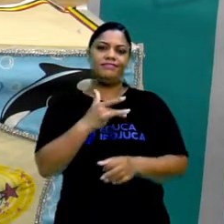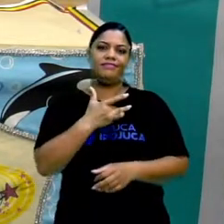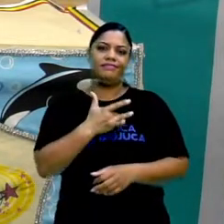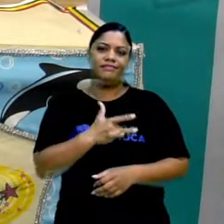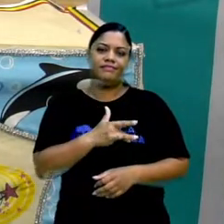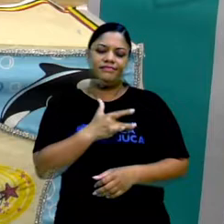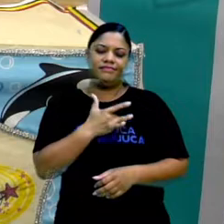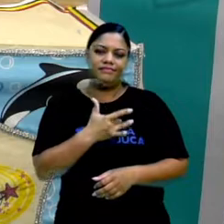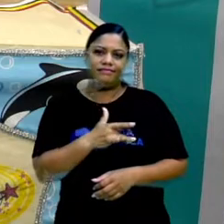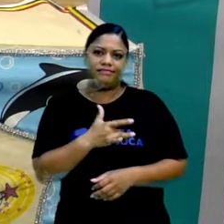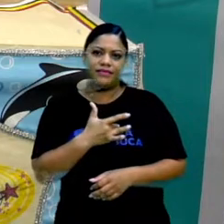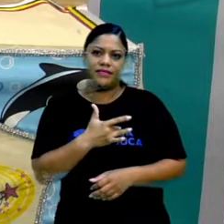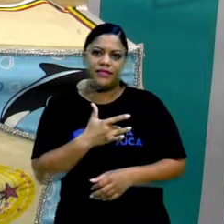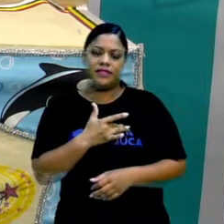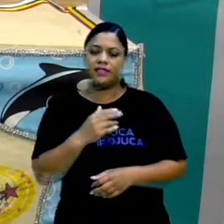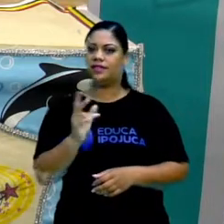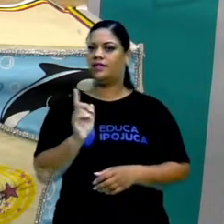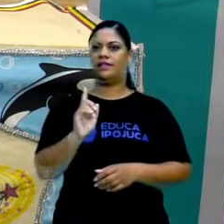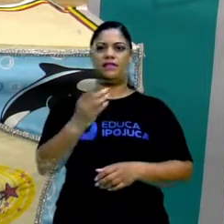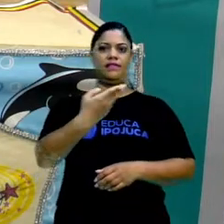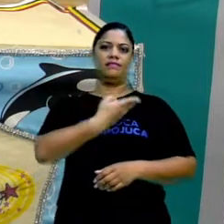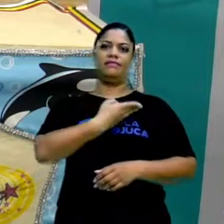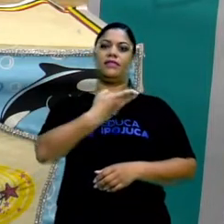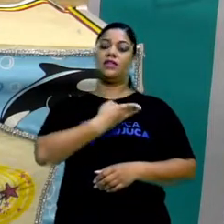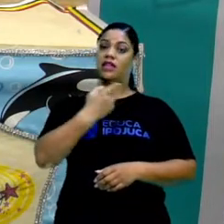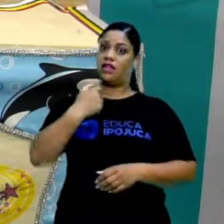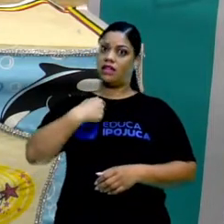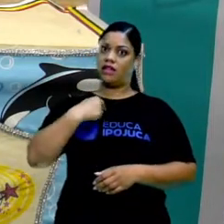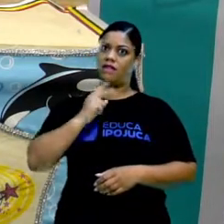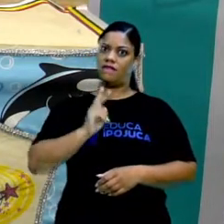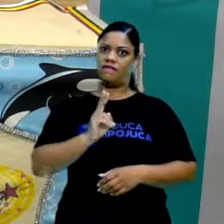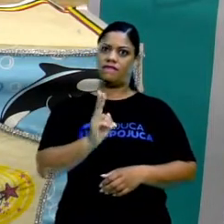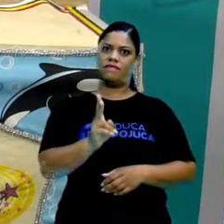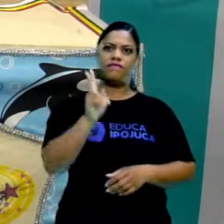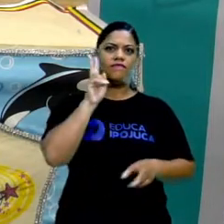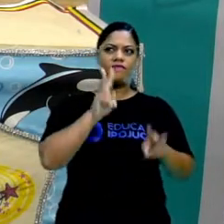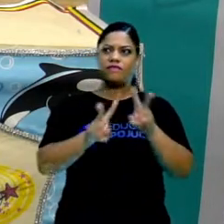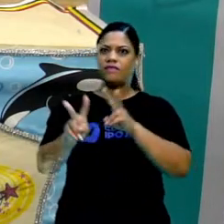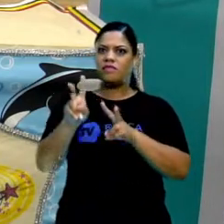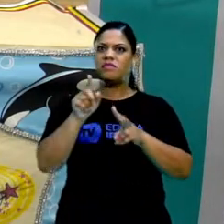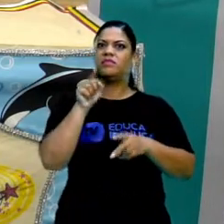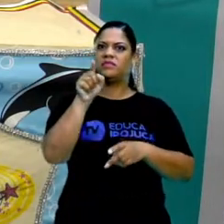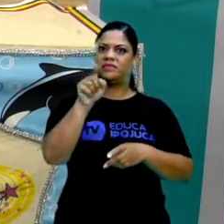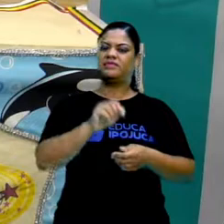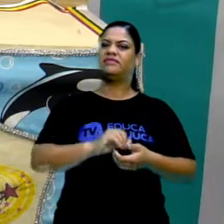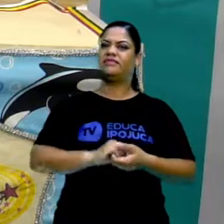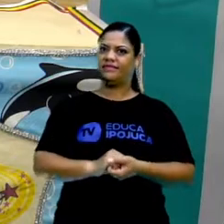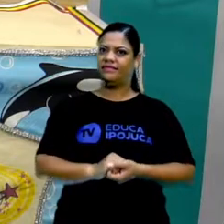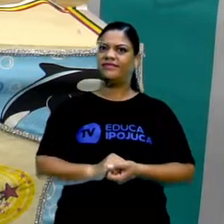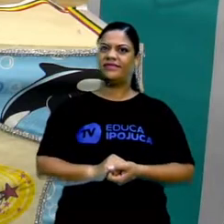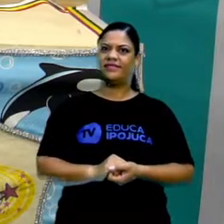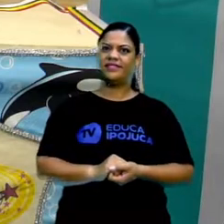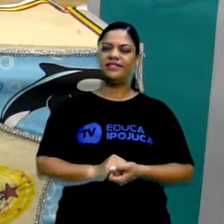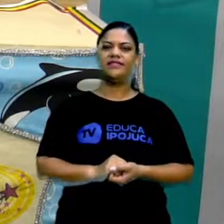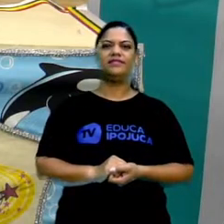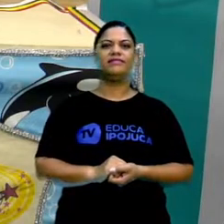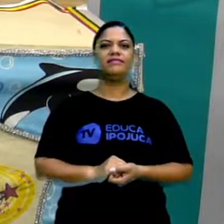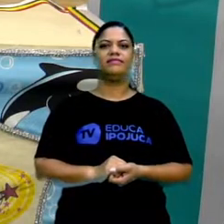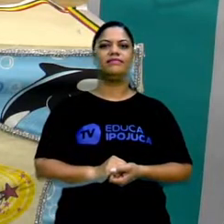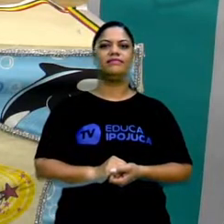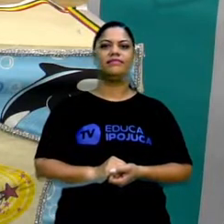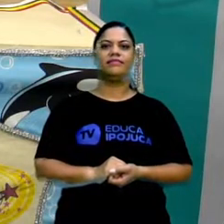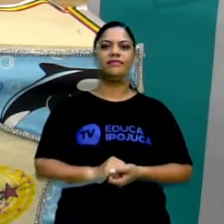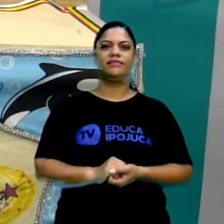dele. Aí disse, não, meu amigo, eu vou ser seus olhos. Olha que amiga legal. Isso,